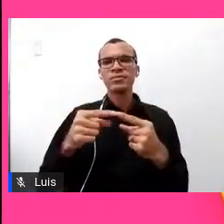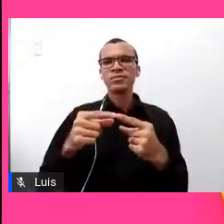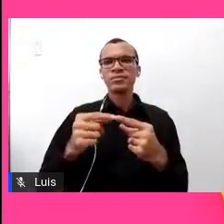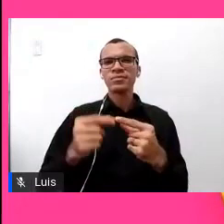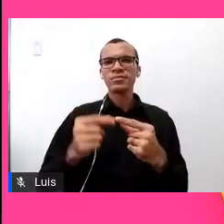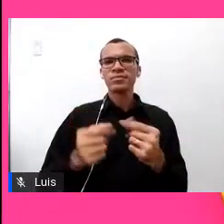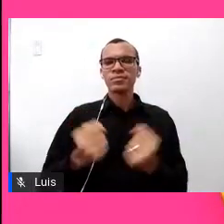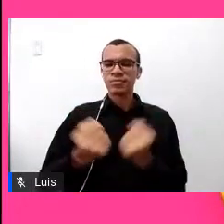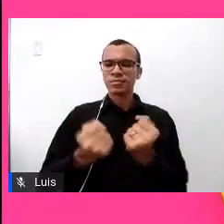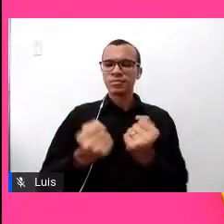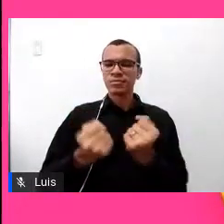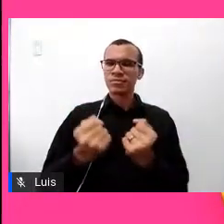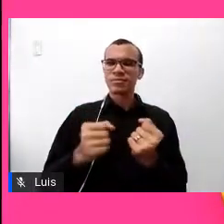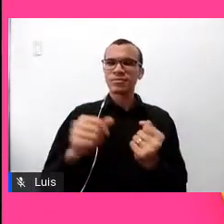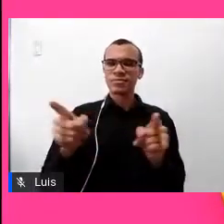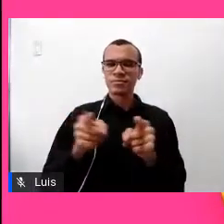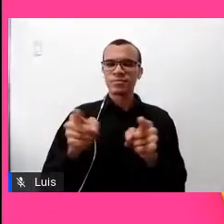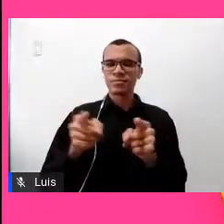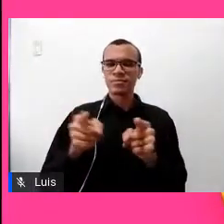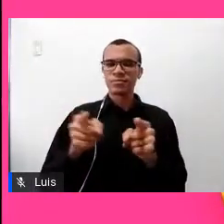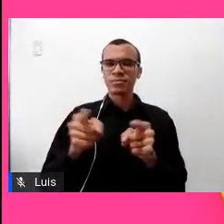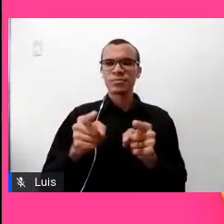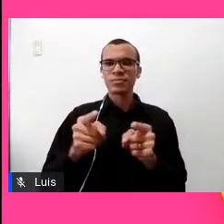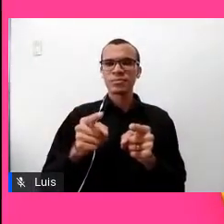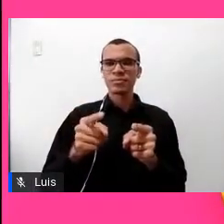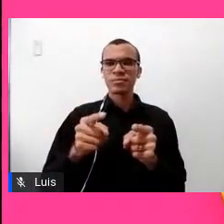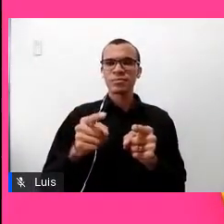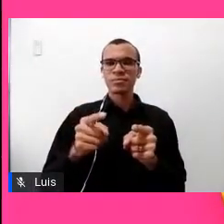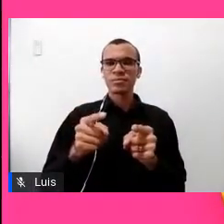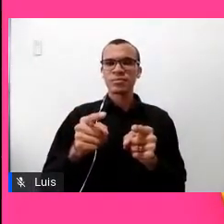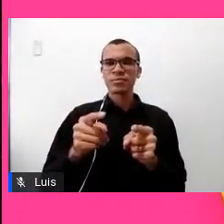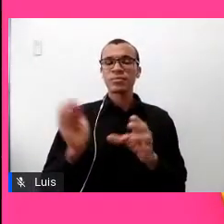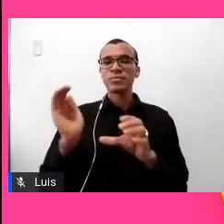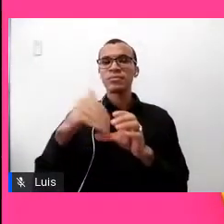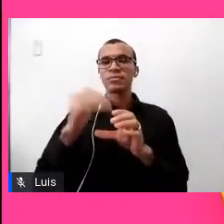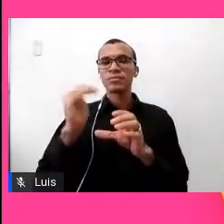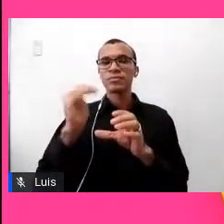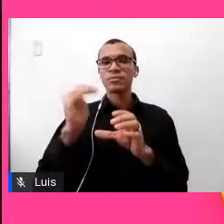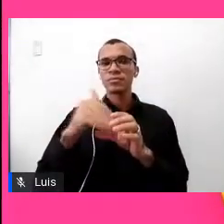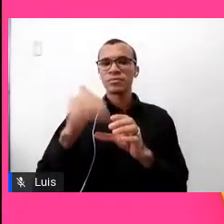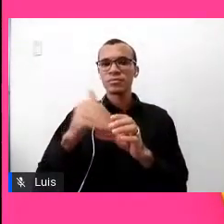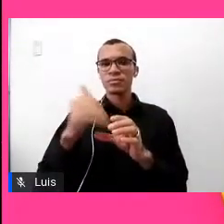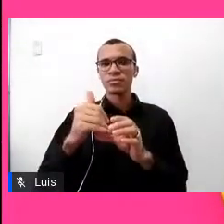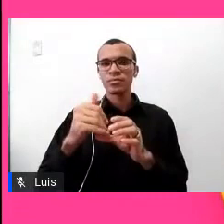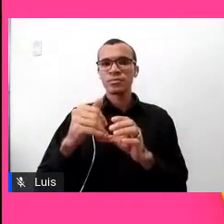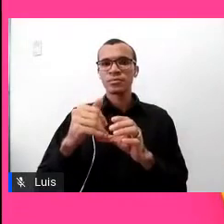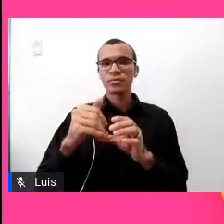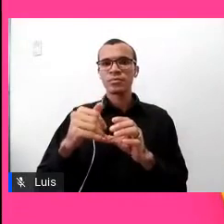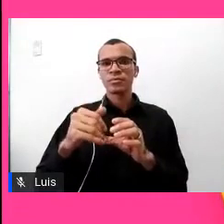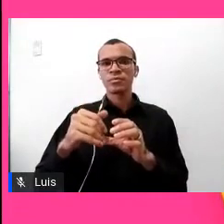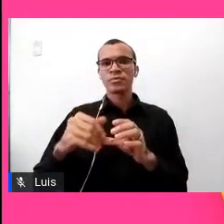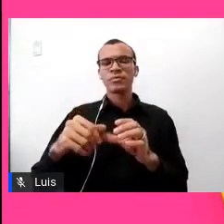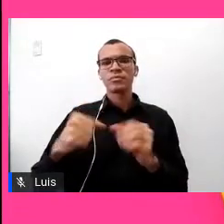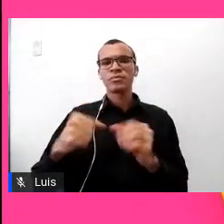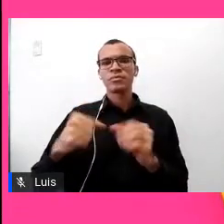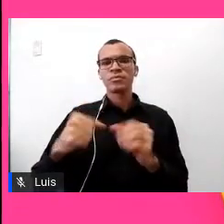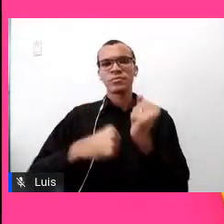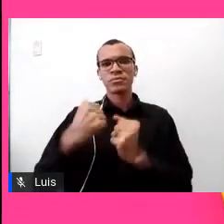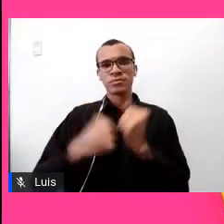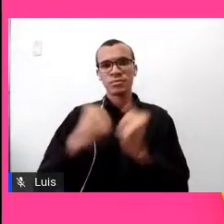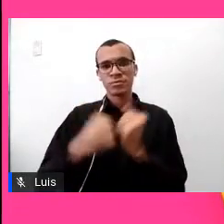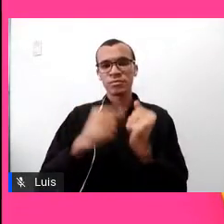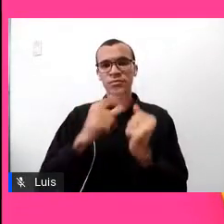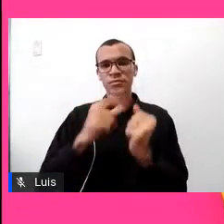movimento. No eixo desse motor, eu tenho uma canetinha